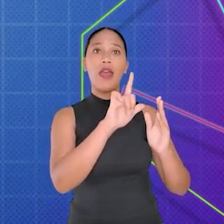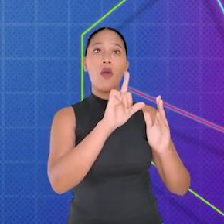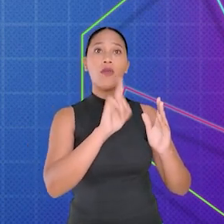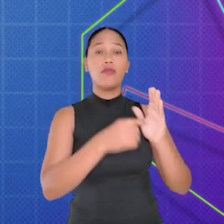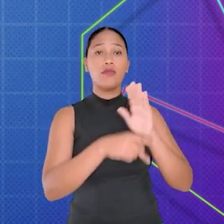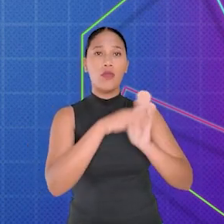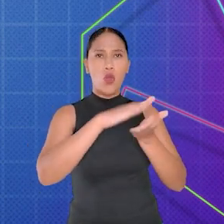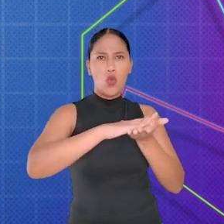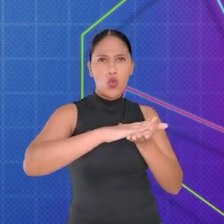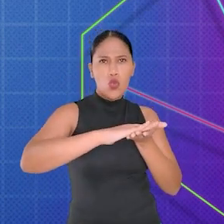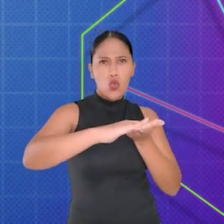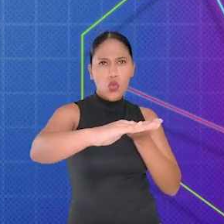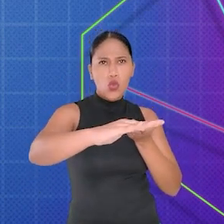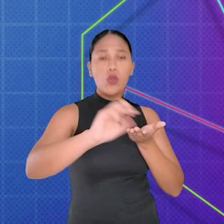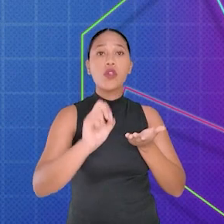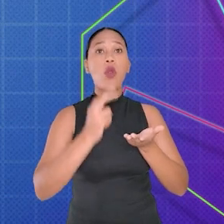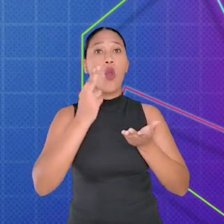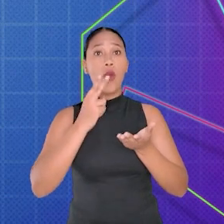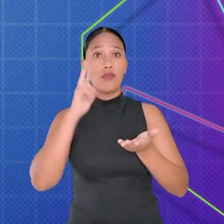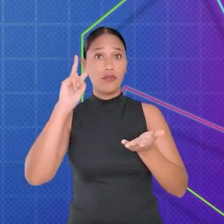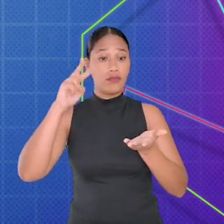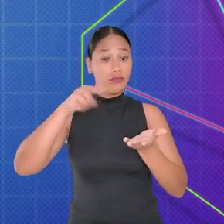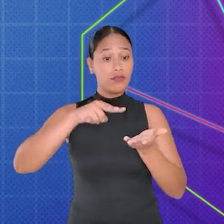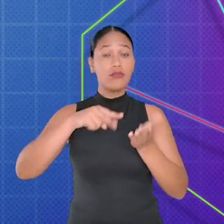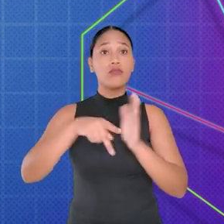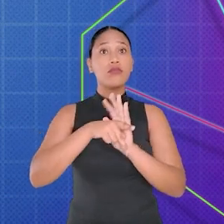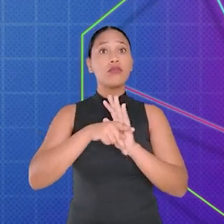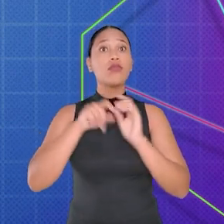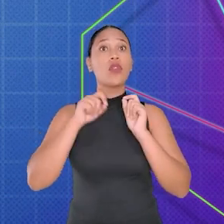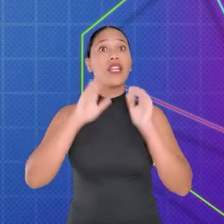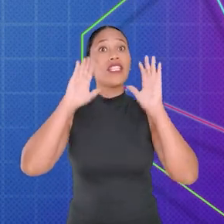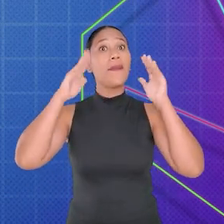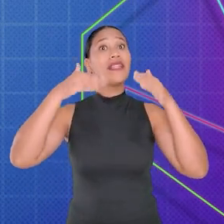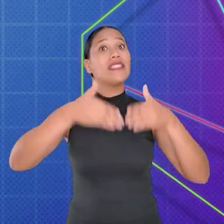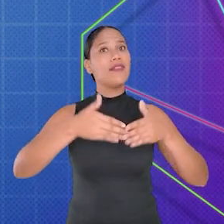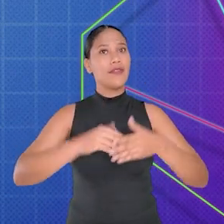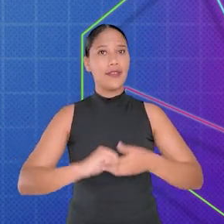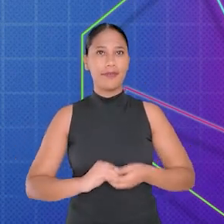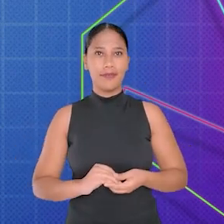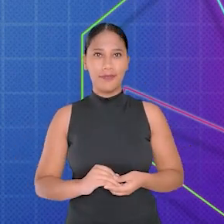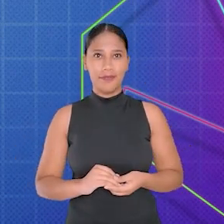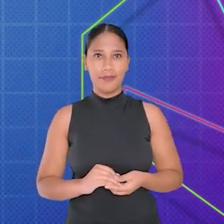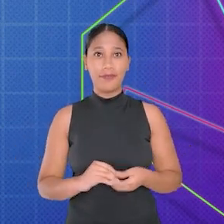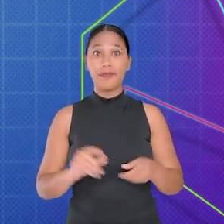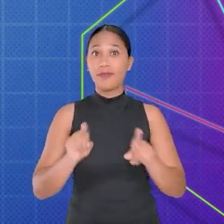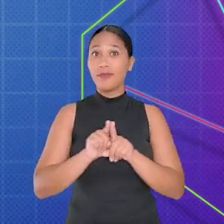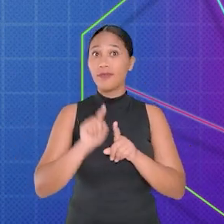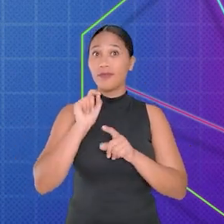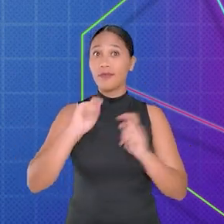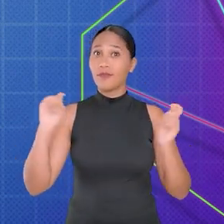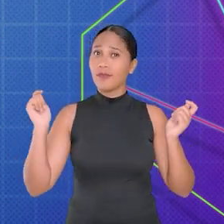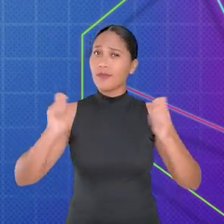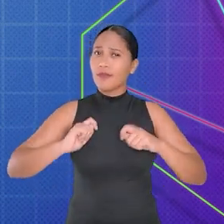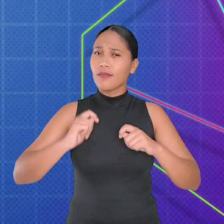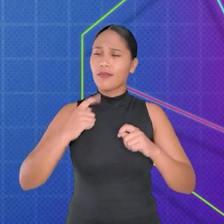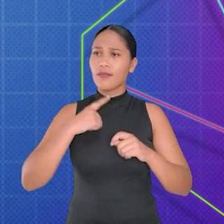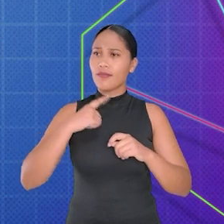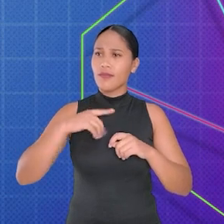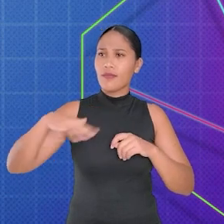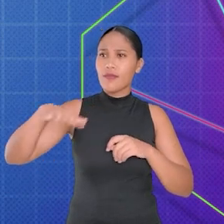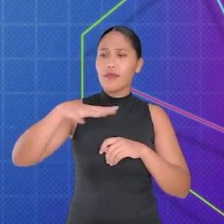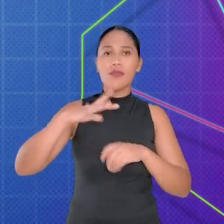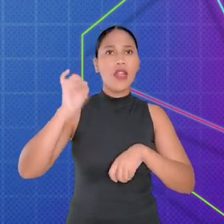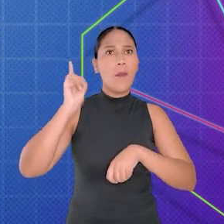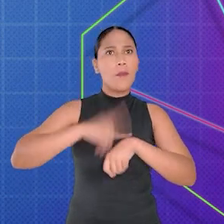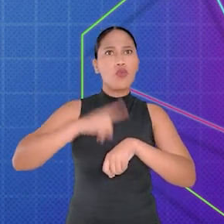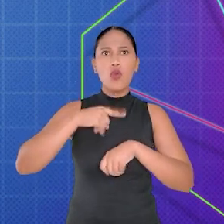de objetos planos ou para a visualização de objetos em uma posição específica. Além disso, é possível navegar pela cena